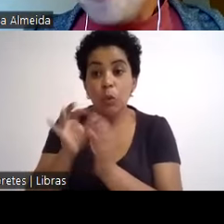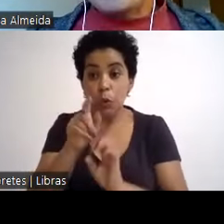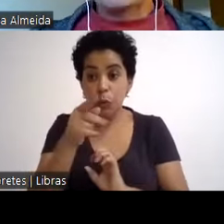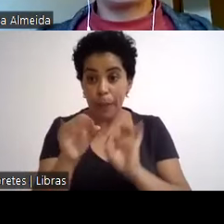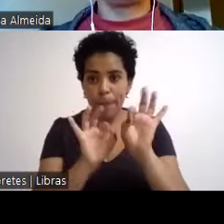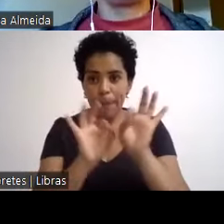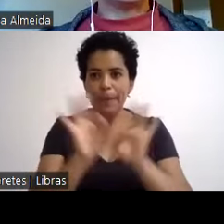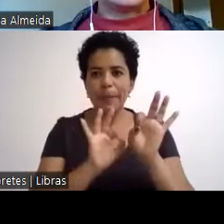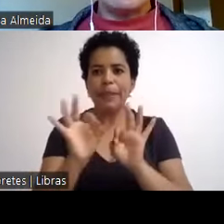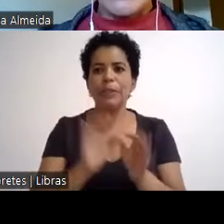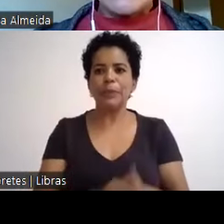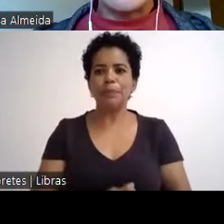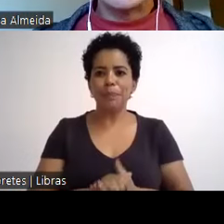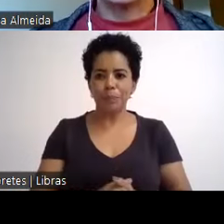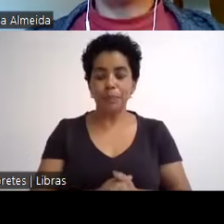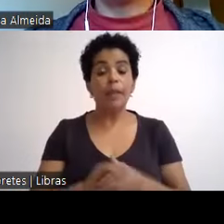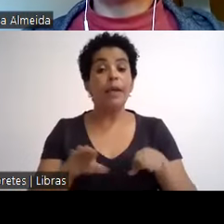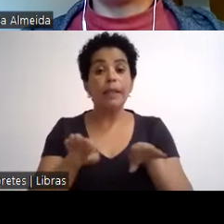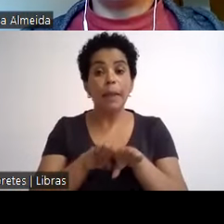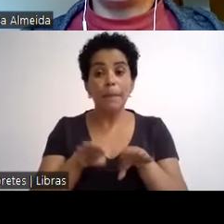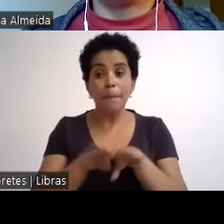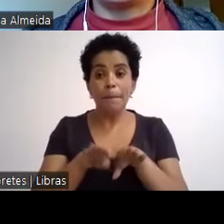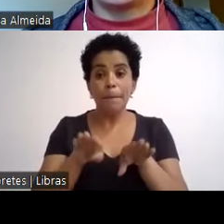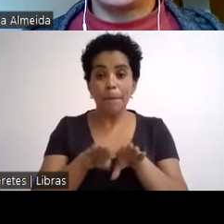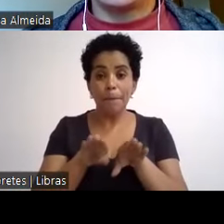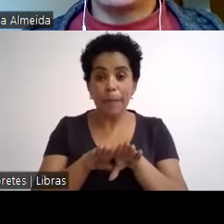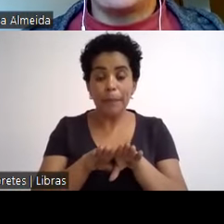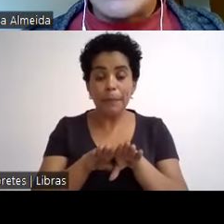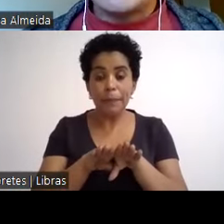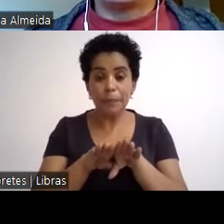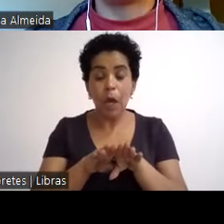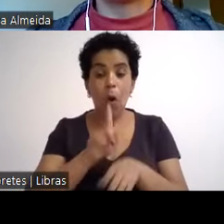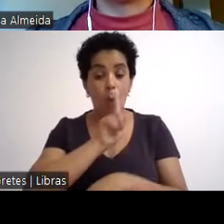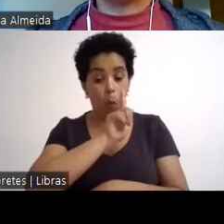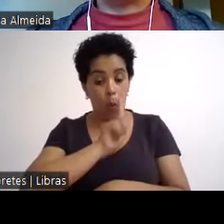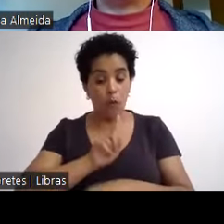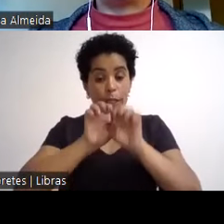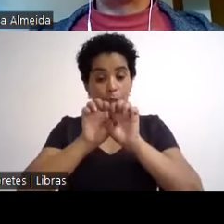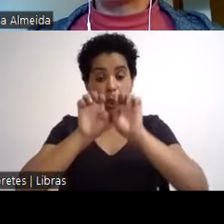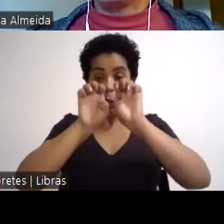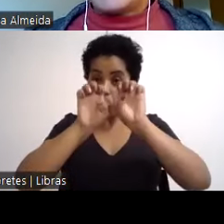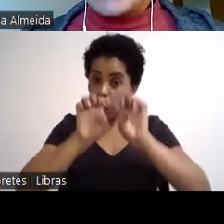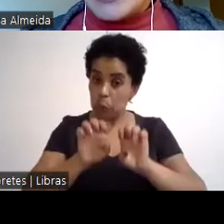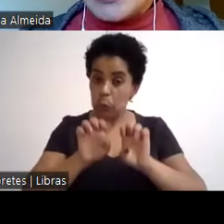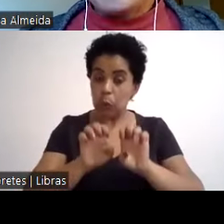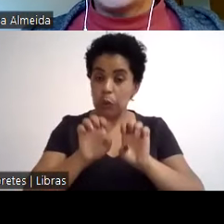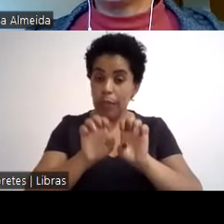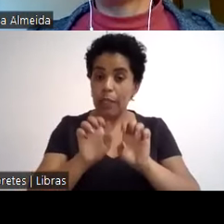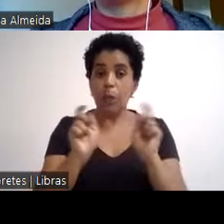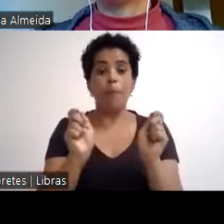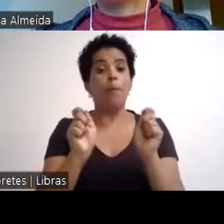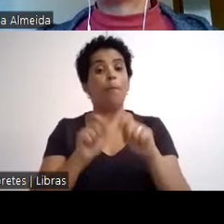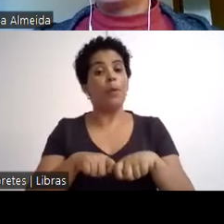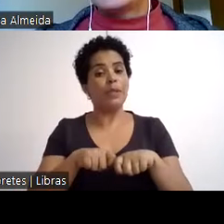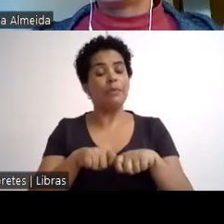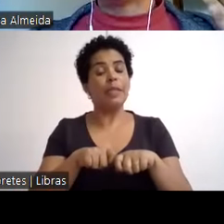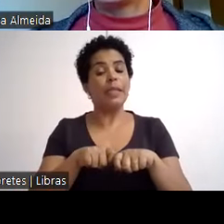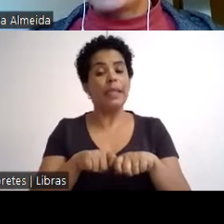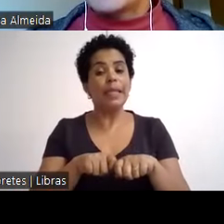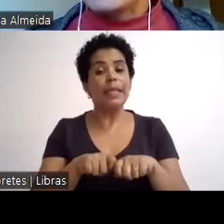atividade. Também, uma governança estruturada possibilita, né,